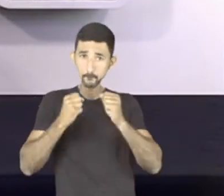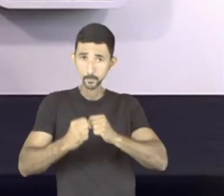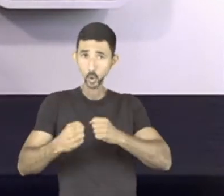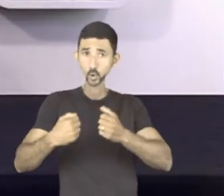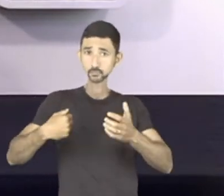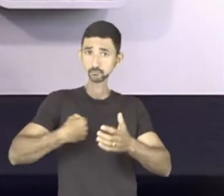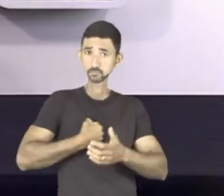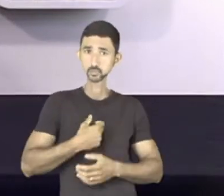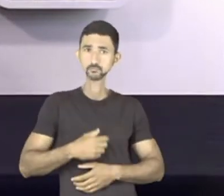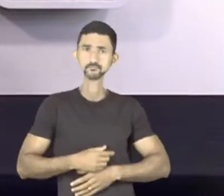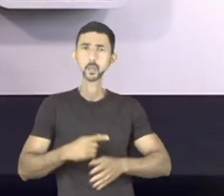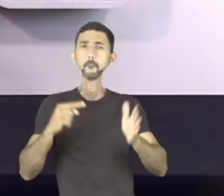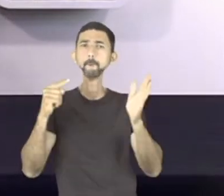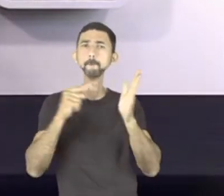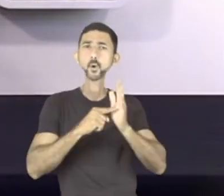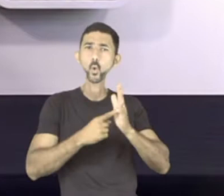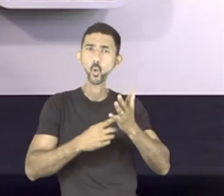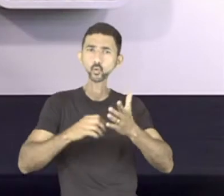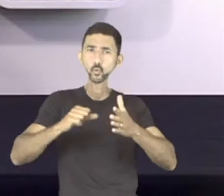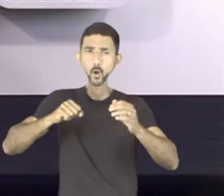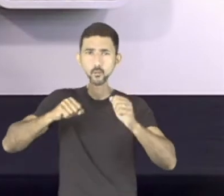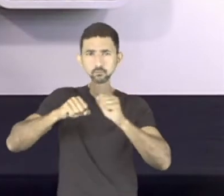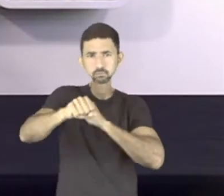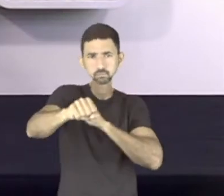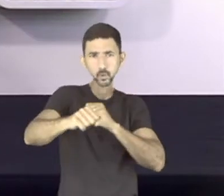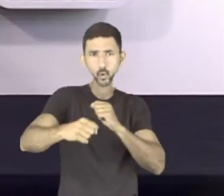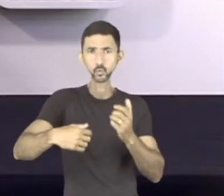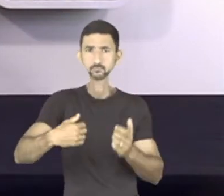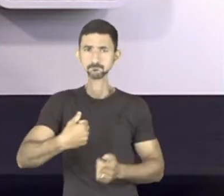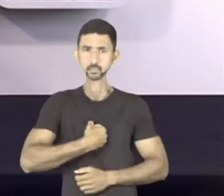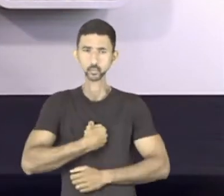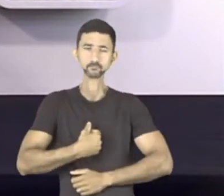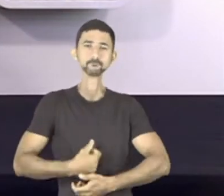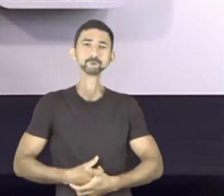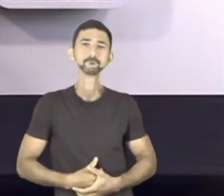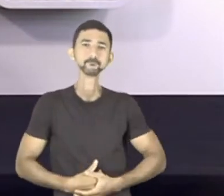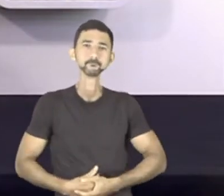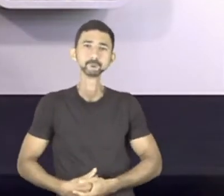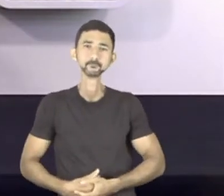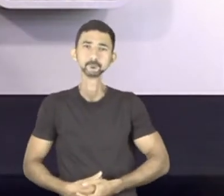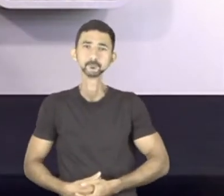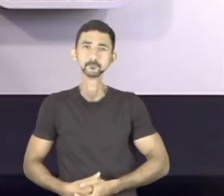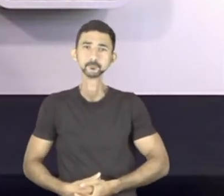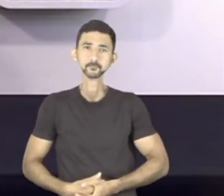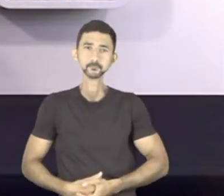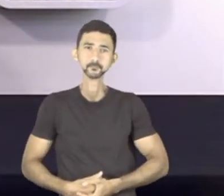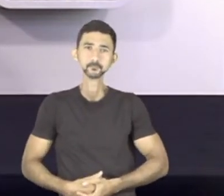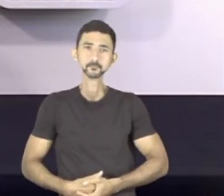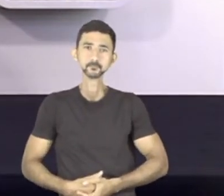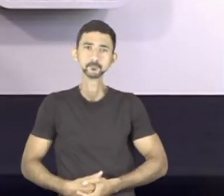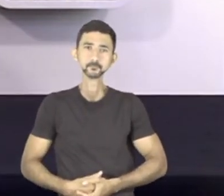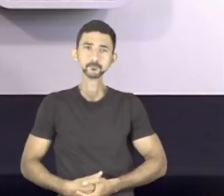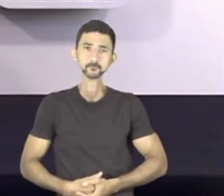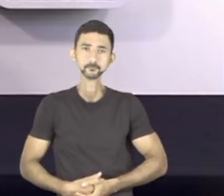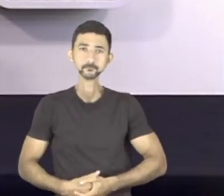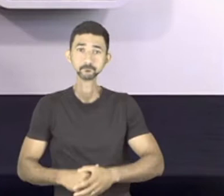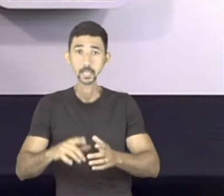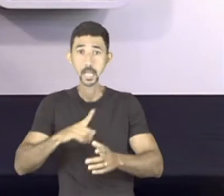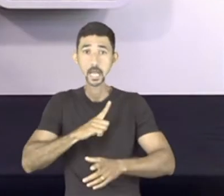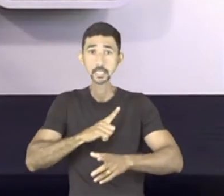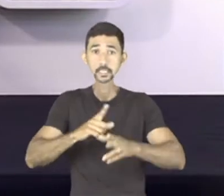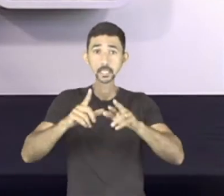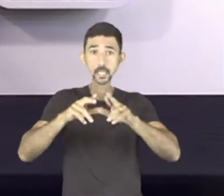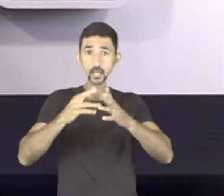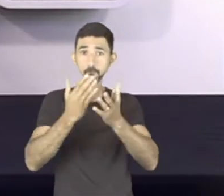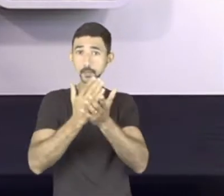e existe uma pontuação para esse soco na luta, tá? Existe uma divisão